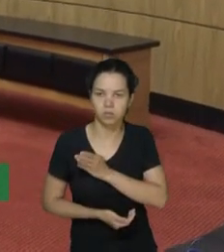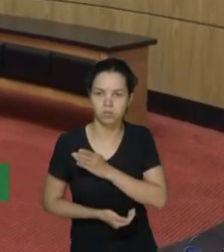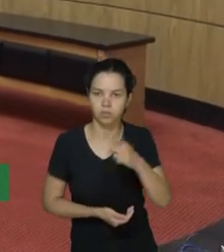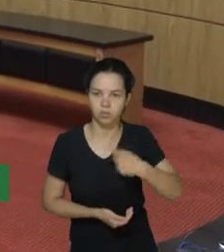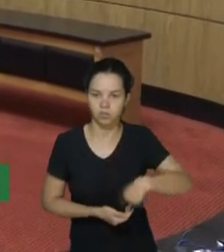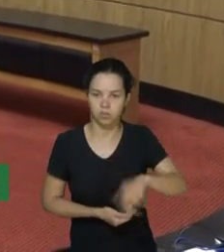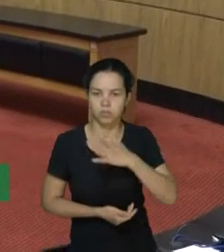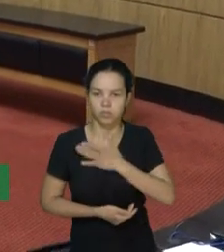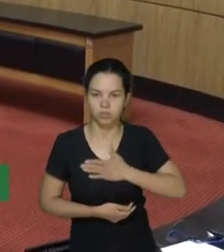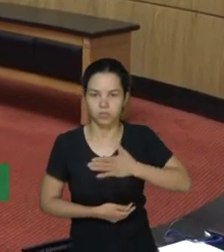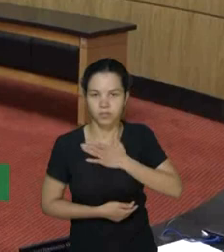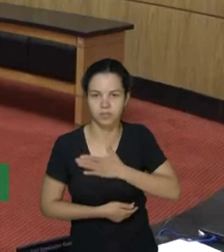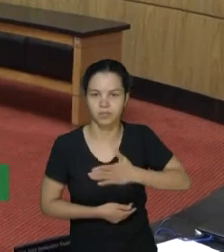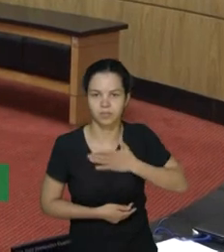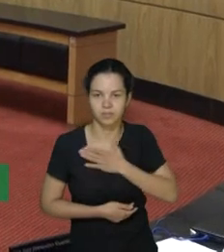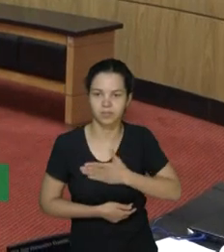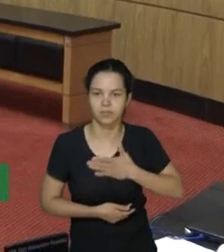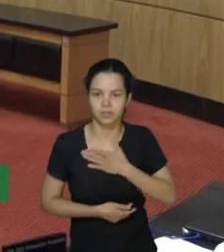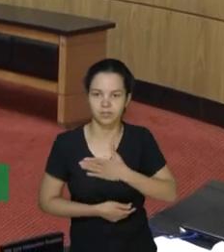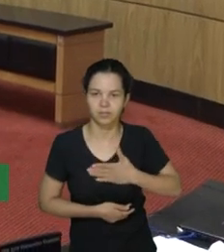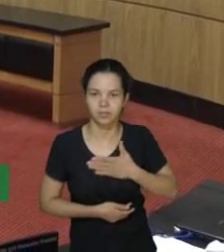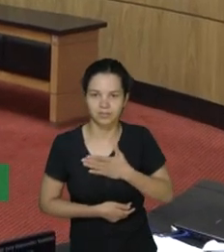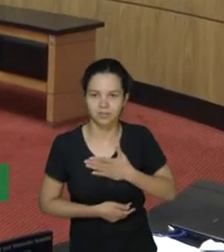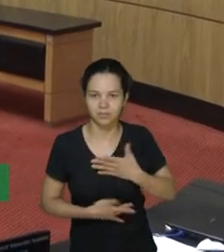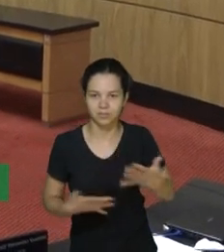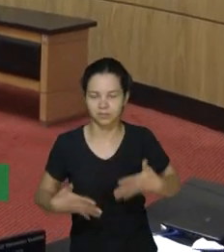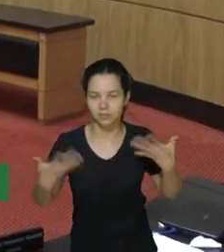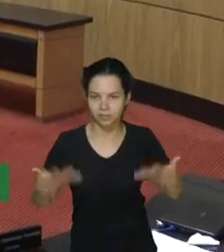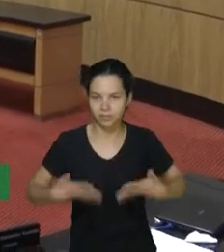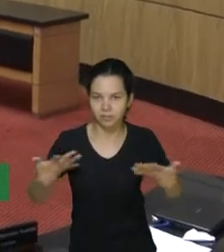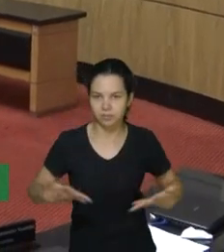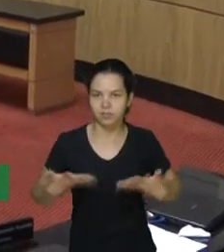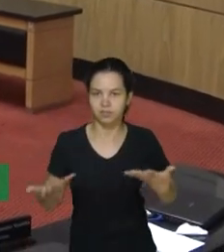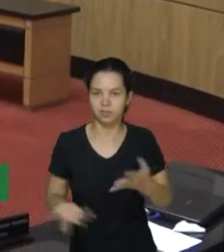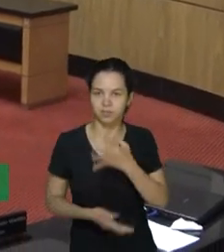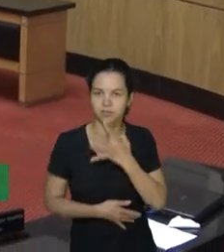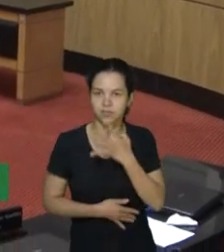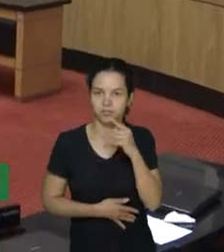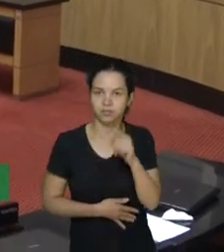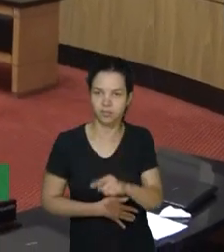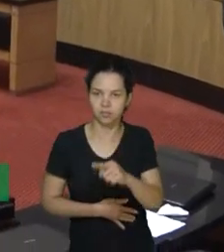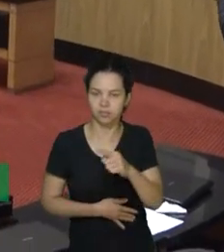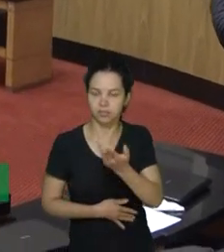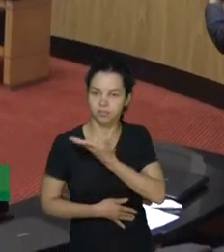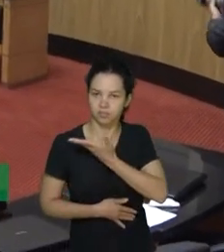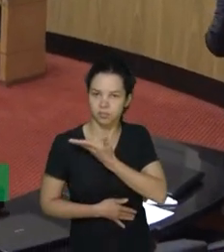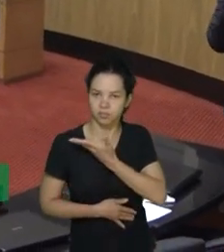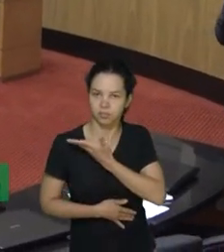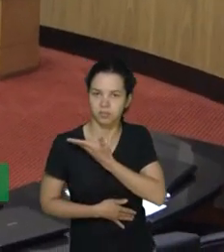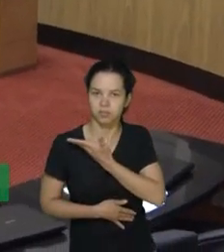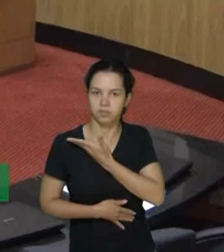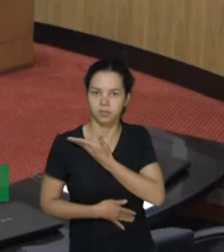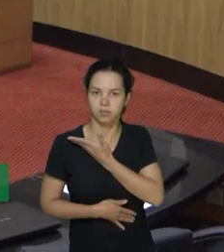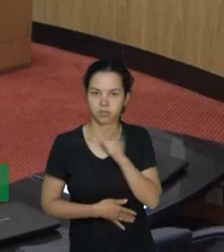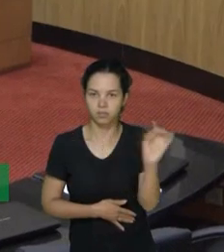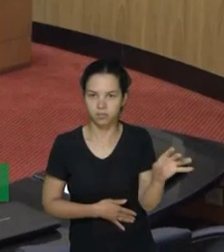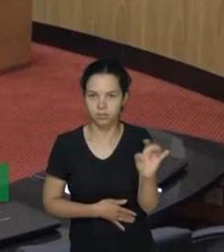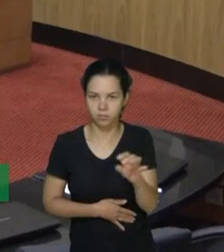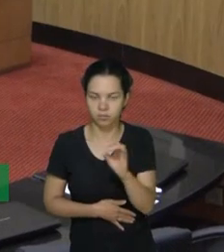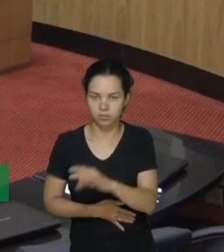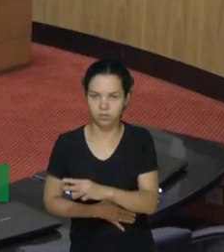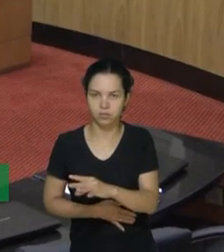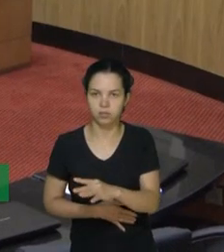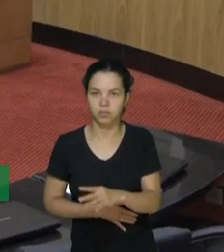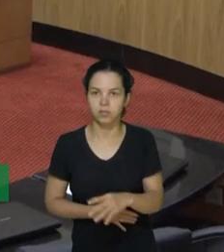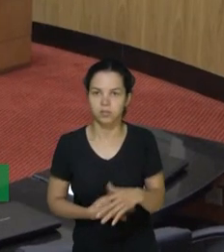Eu saio daqui com a alegria de ter lhe conhecido e de ter feito mais um amigo. Cada um nas suas posições. E